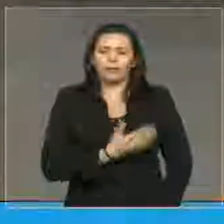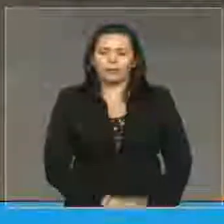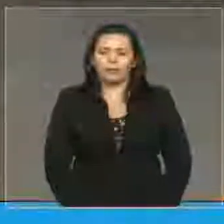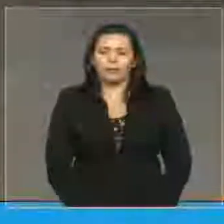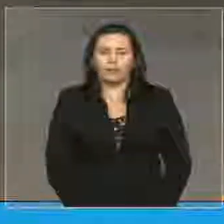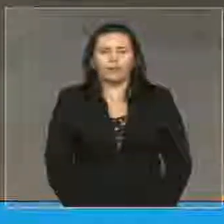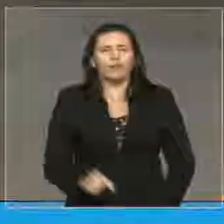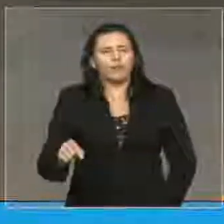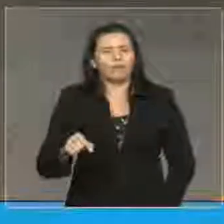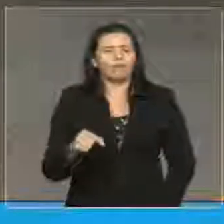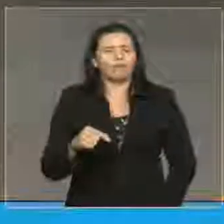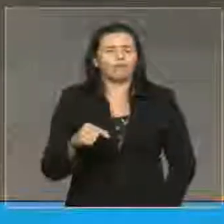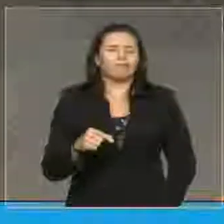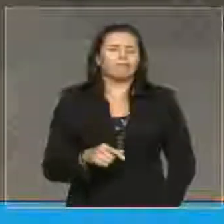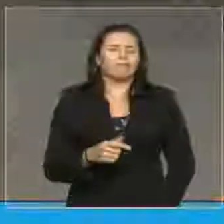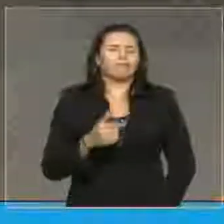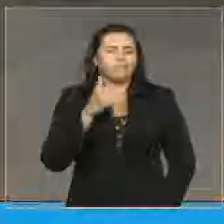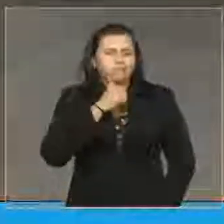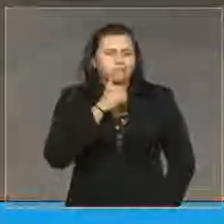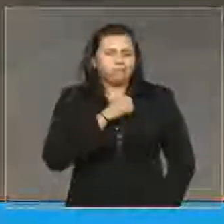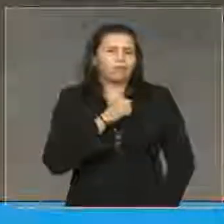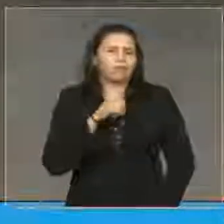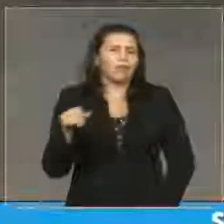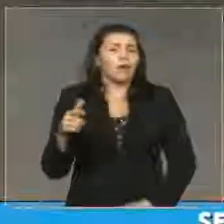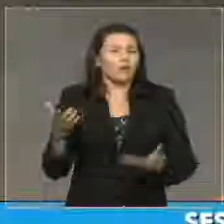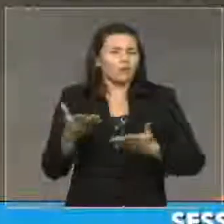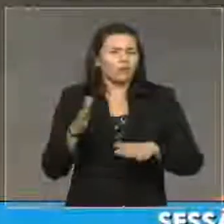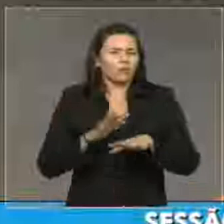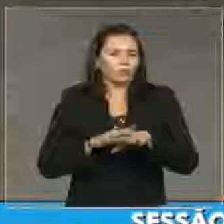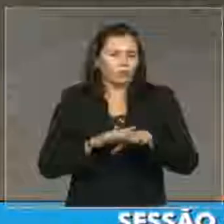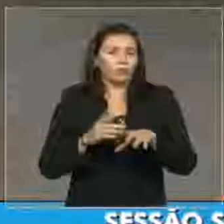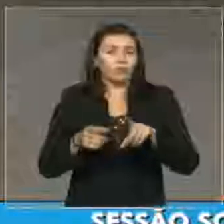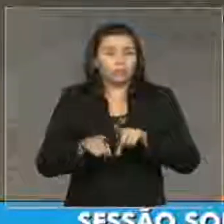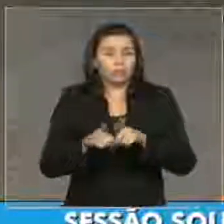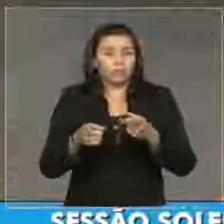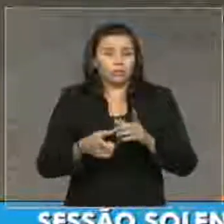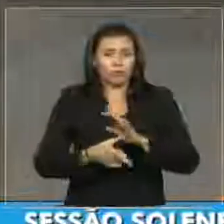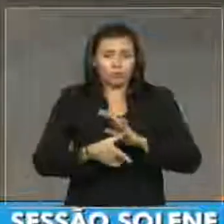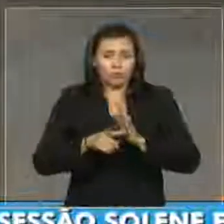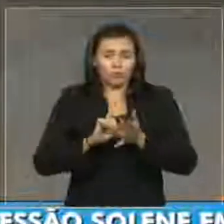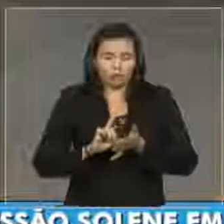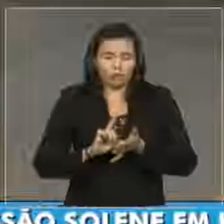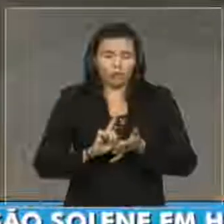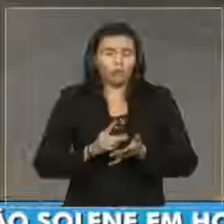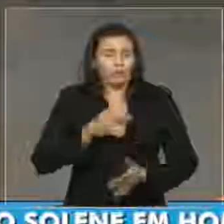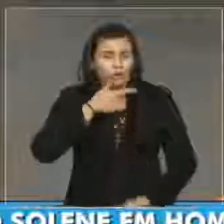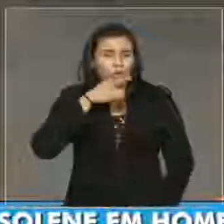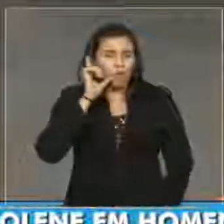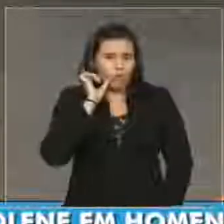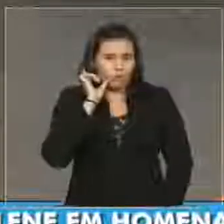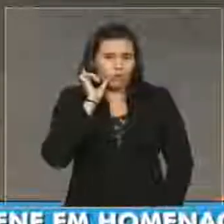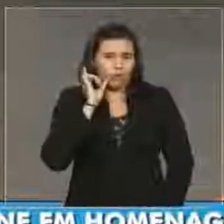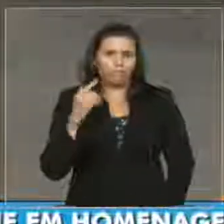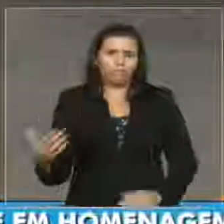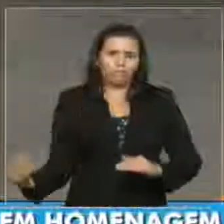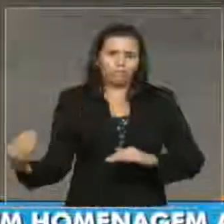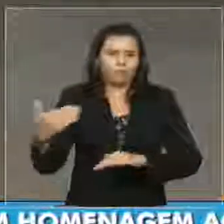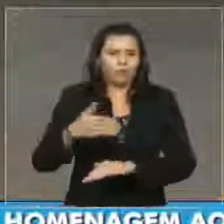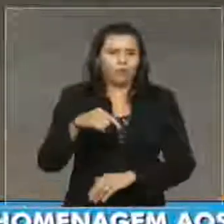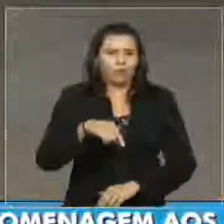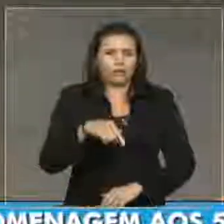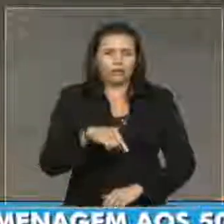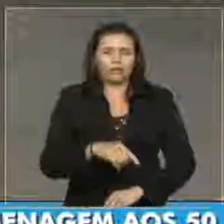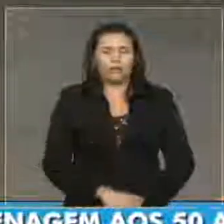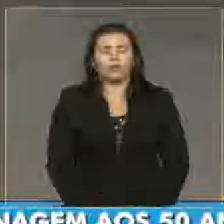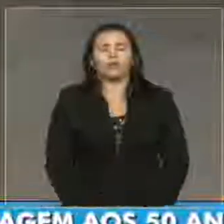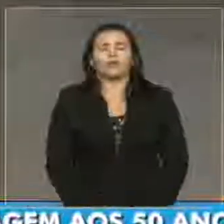está adoentada, mas fez questão de estar ontem nas comemorações alusivas ao servidor excelência da